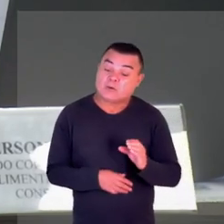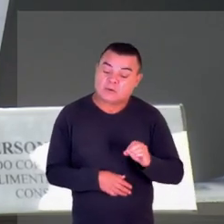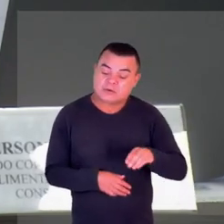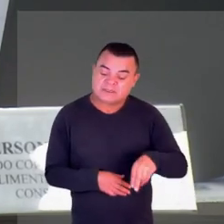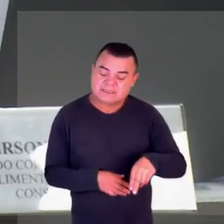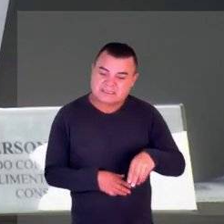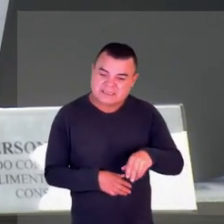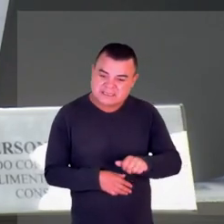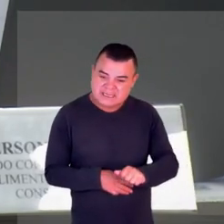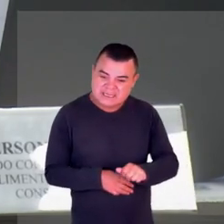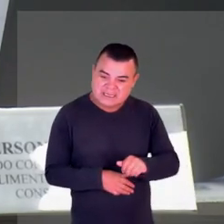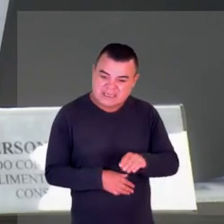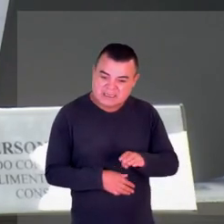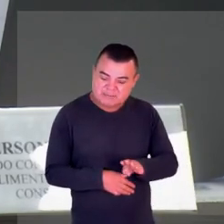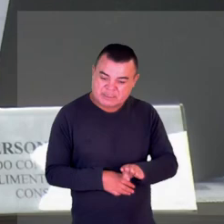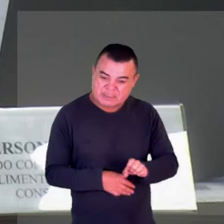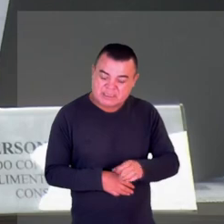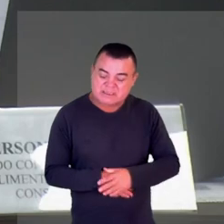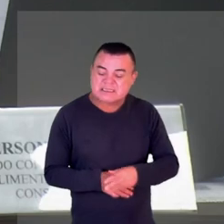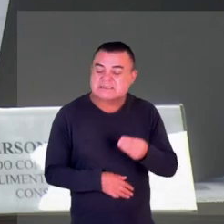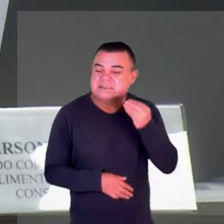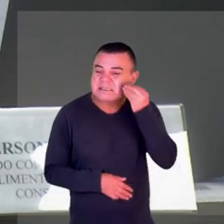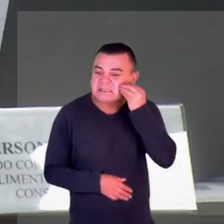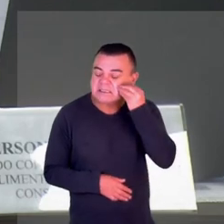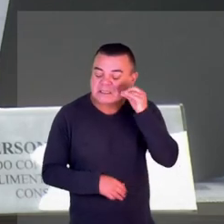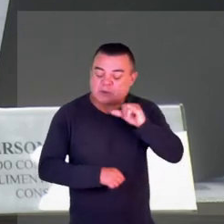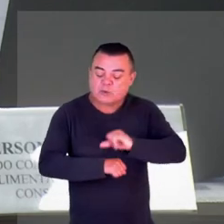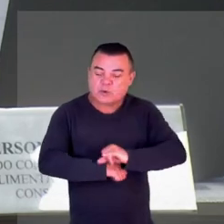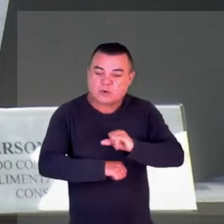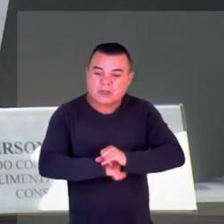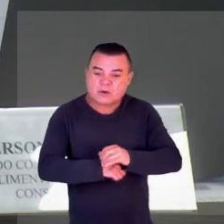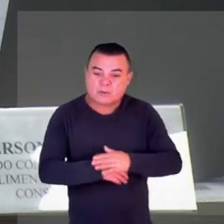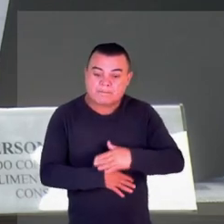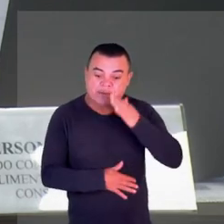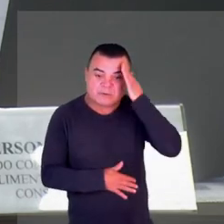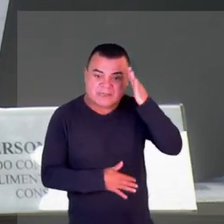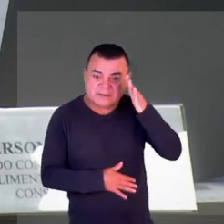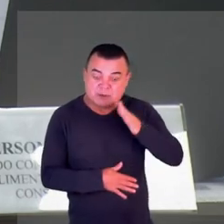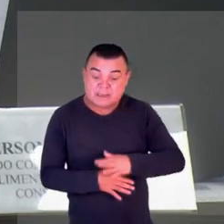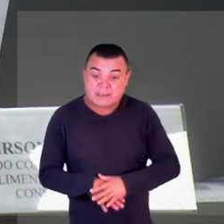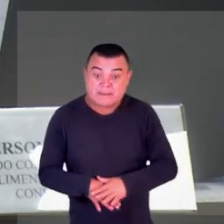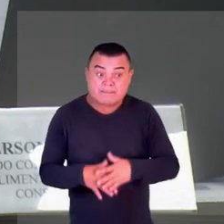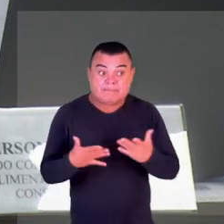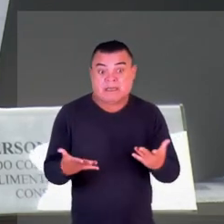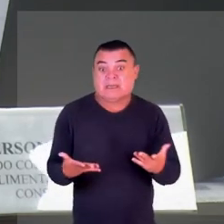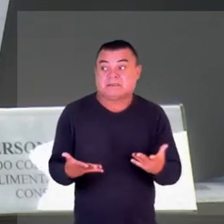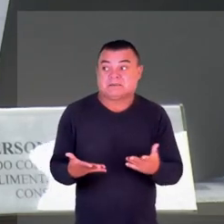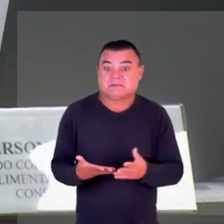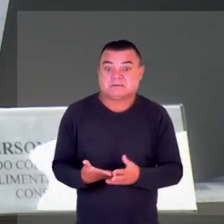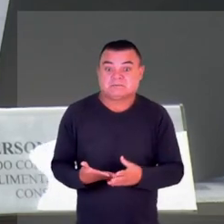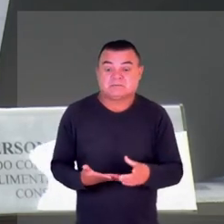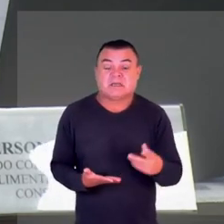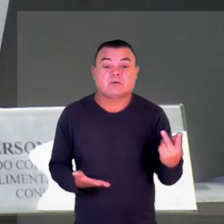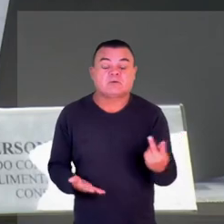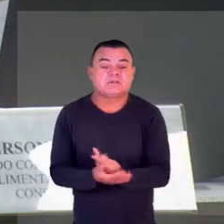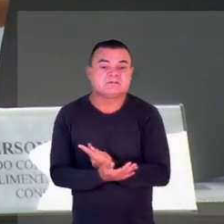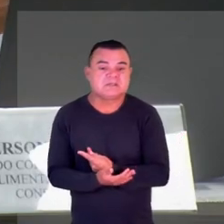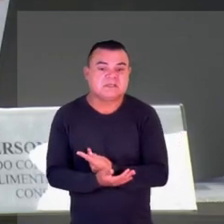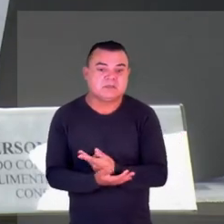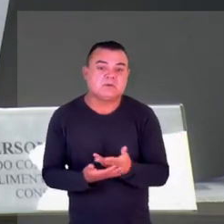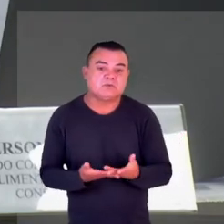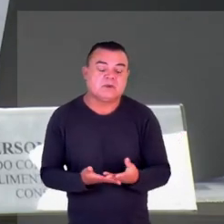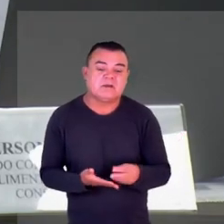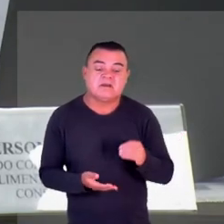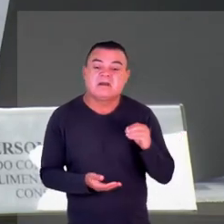novamente eh como prioridade Mas você teve um sucateamento inclusive nesse aspecto se você tem as grandes catástrofes como tá